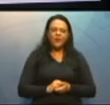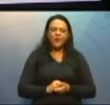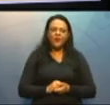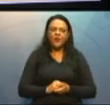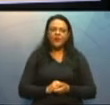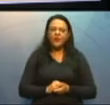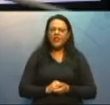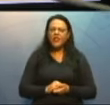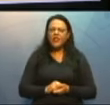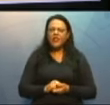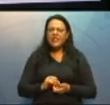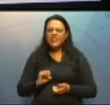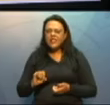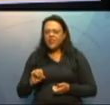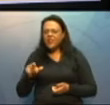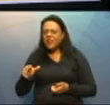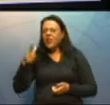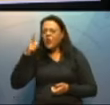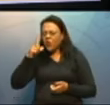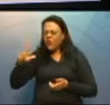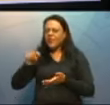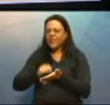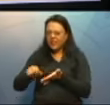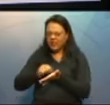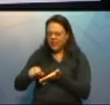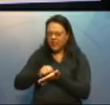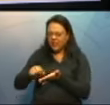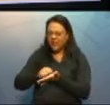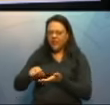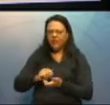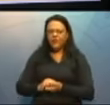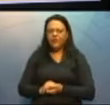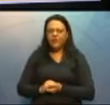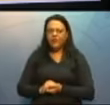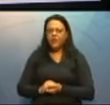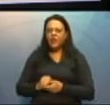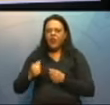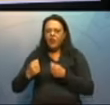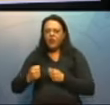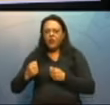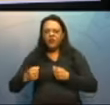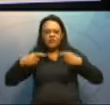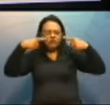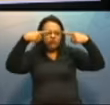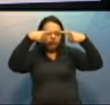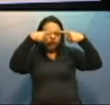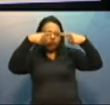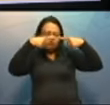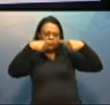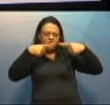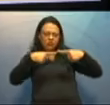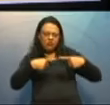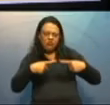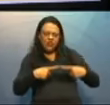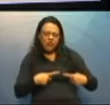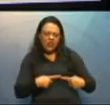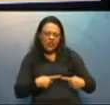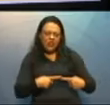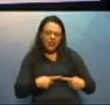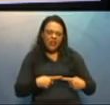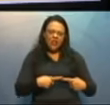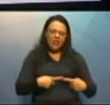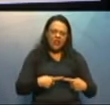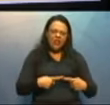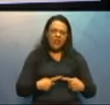O aluno que já consegue escrever sozinho poderá estar correspondendo aqui às perguntas